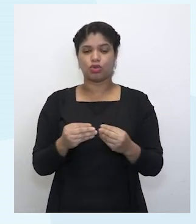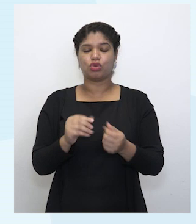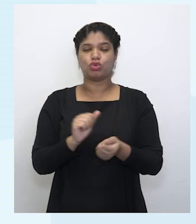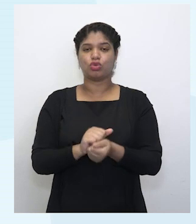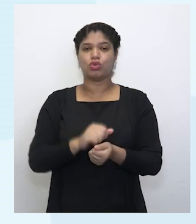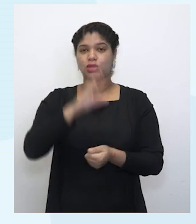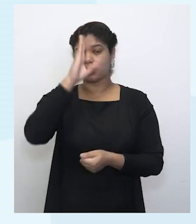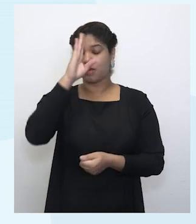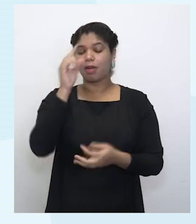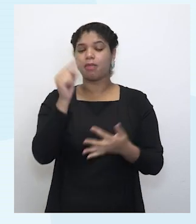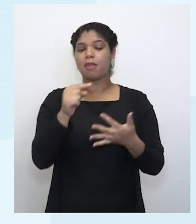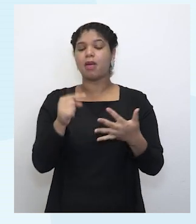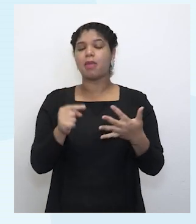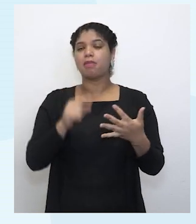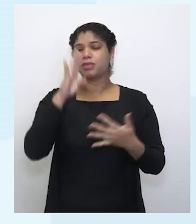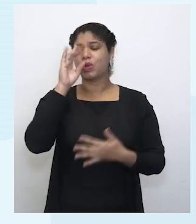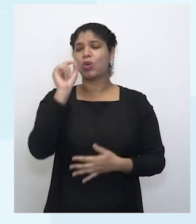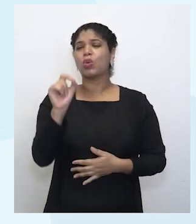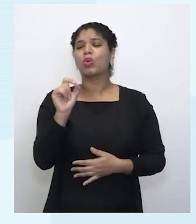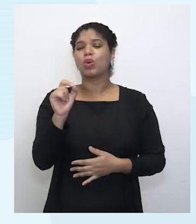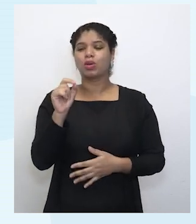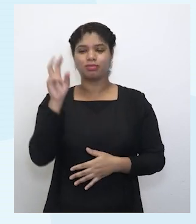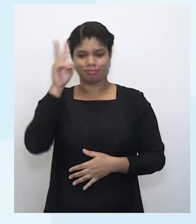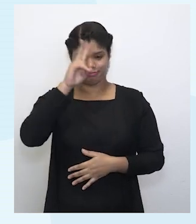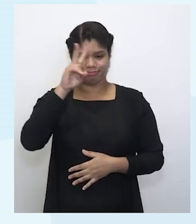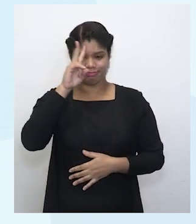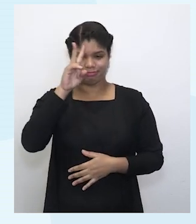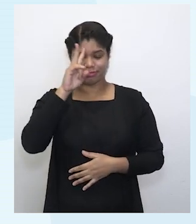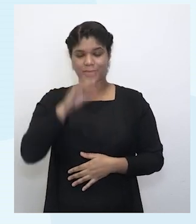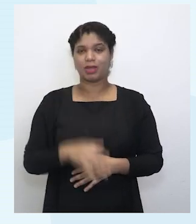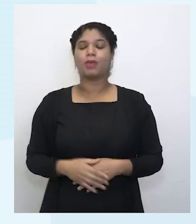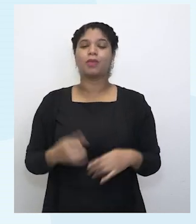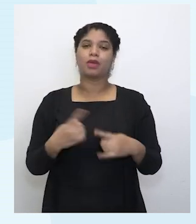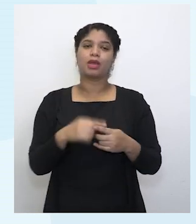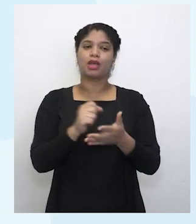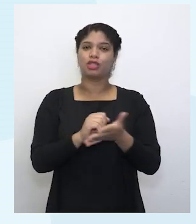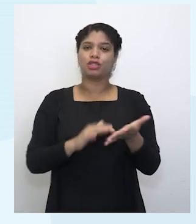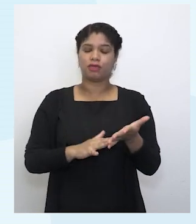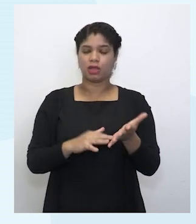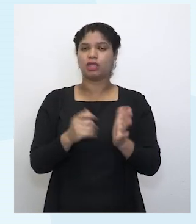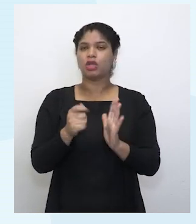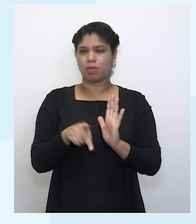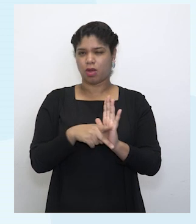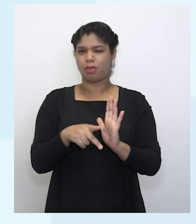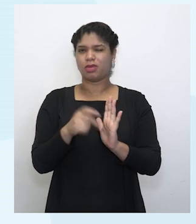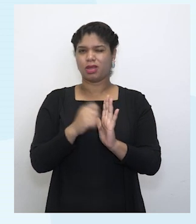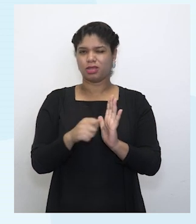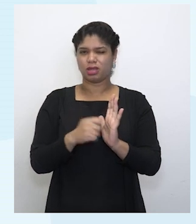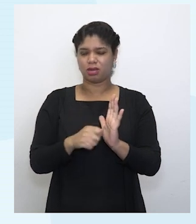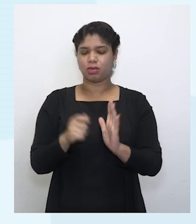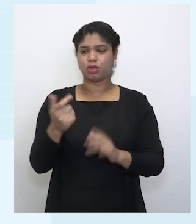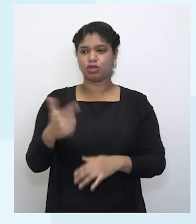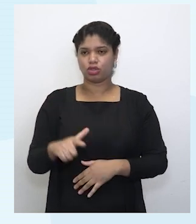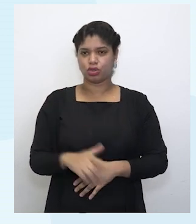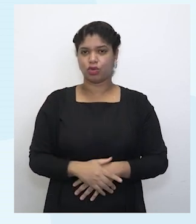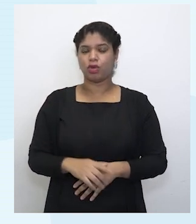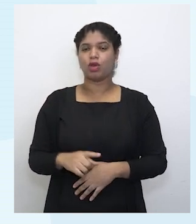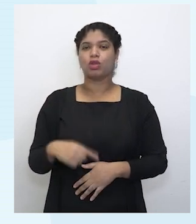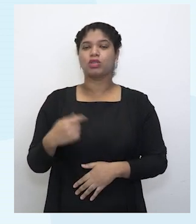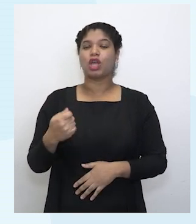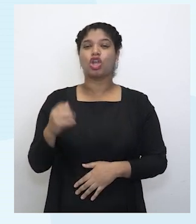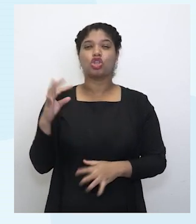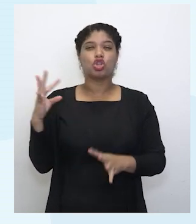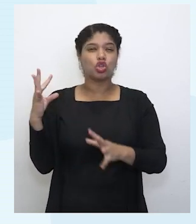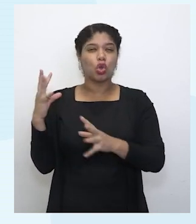da história, lembrando também que para essa atividade da reescrita, não necessariamente a gente precise reescrever a